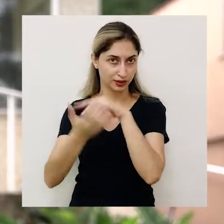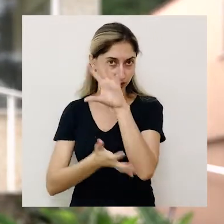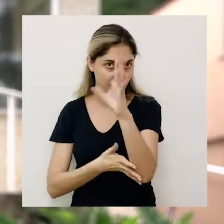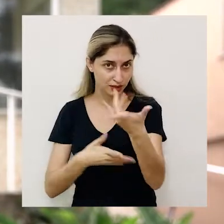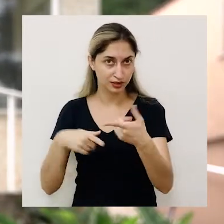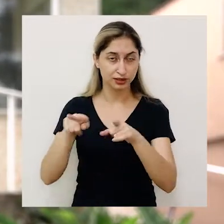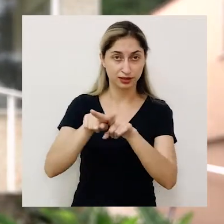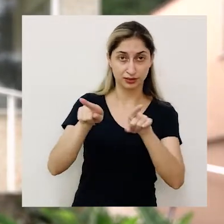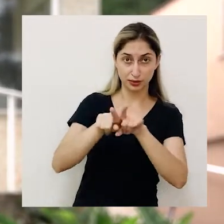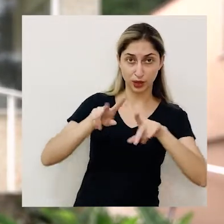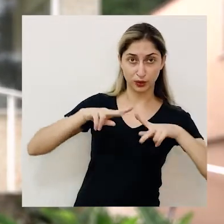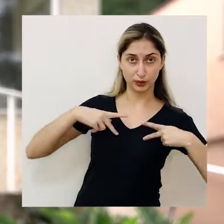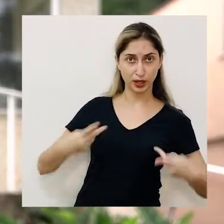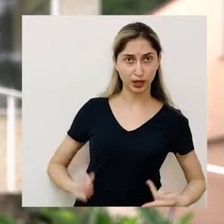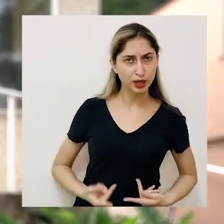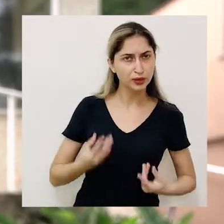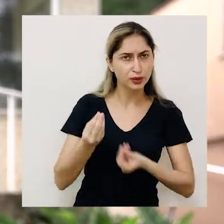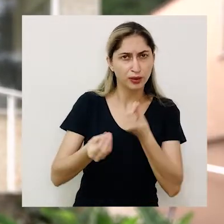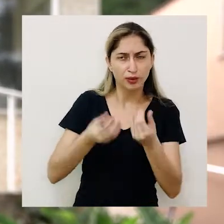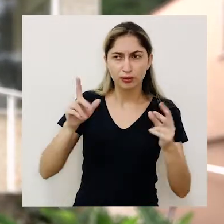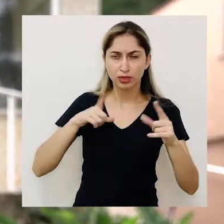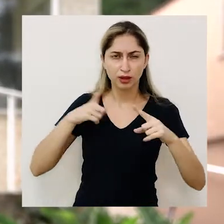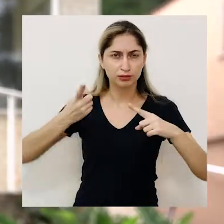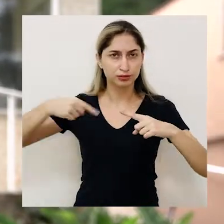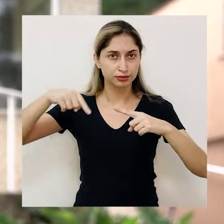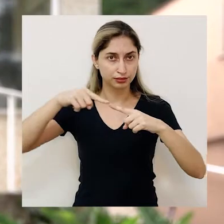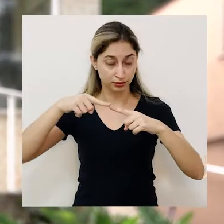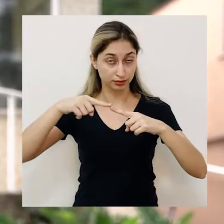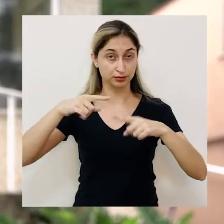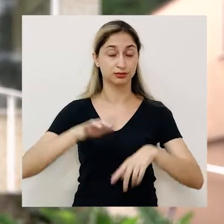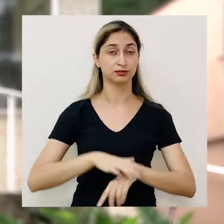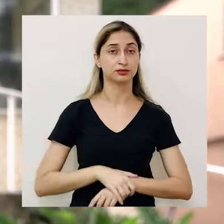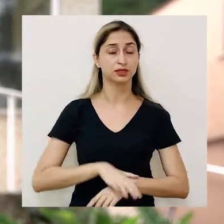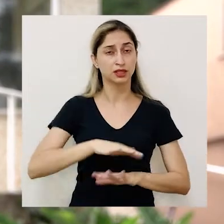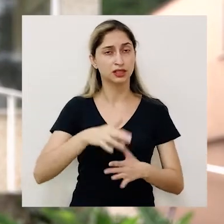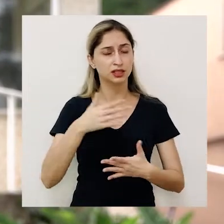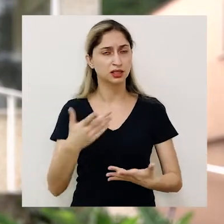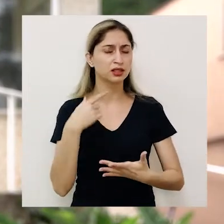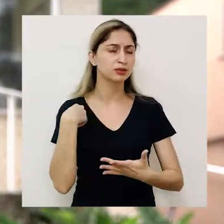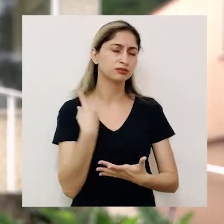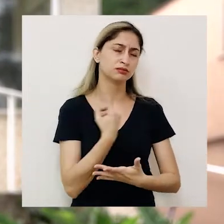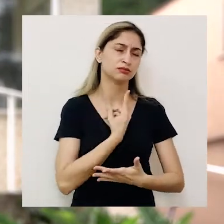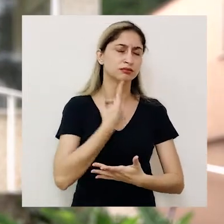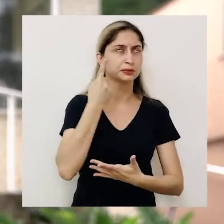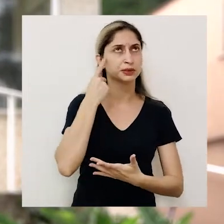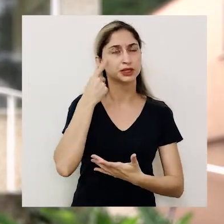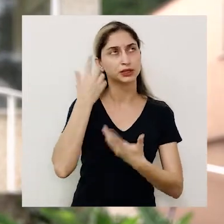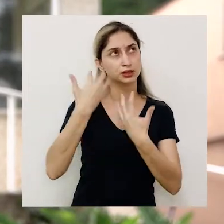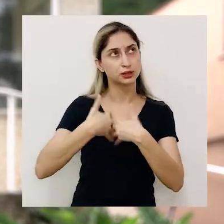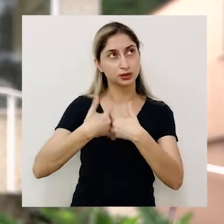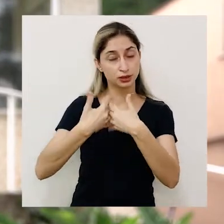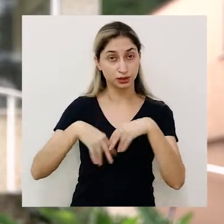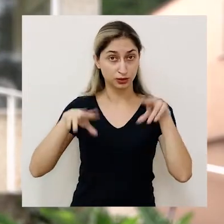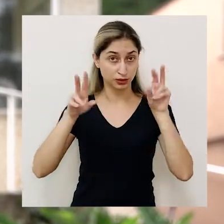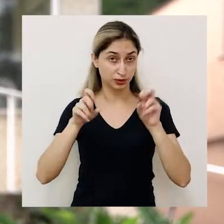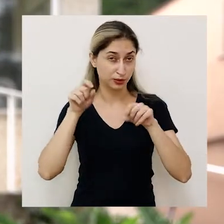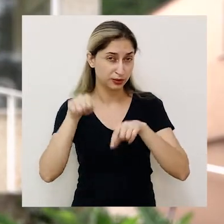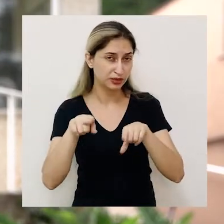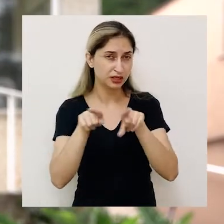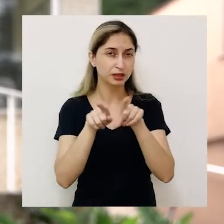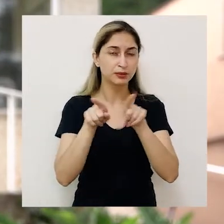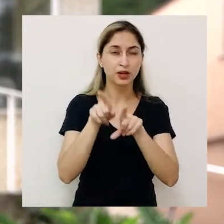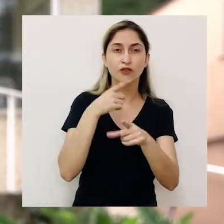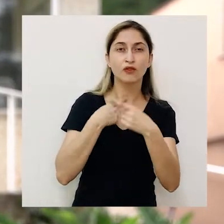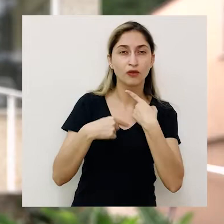e a sintonia entre a natureza e o universo. E a partir desse princípio também, e a vontade de